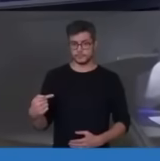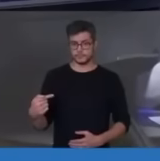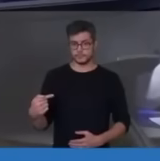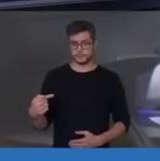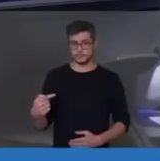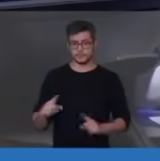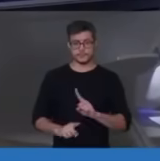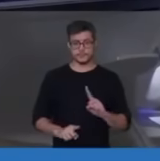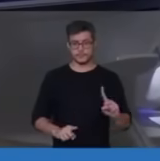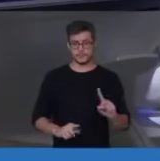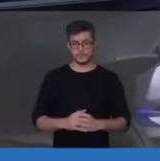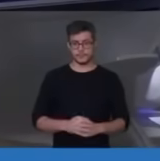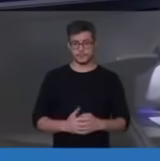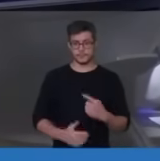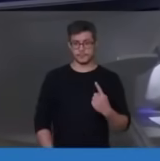277. Não,